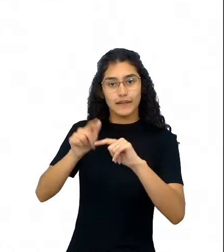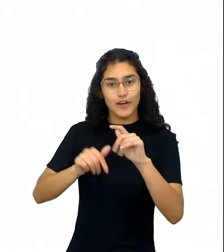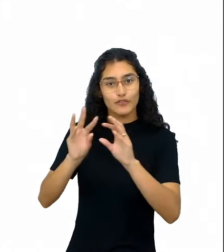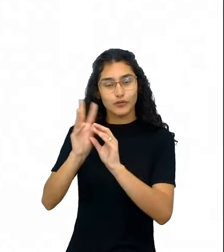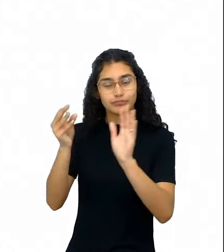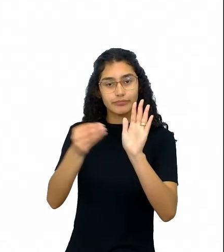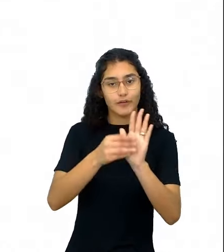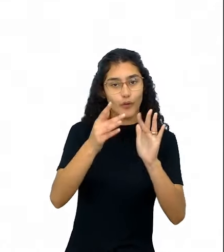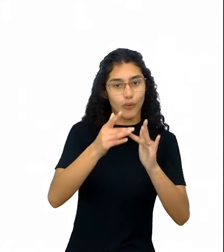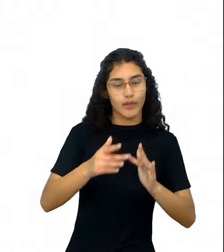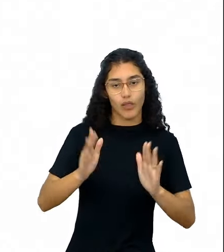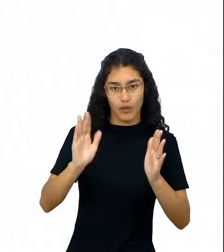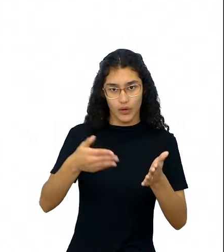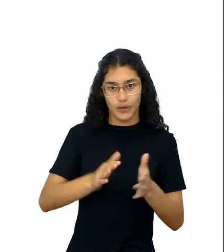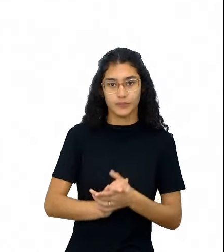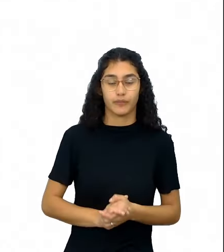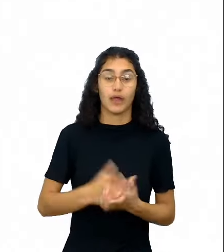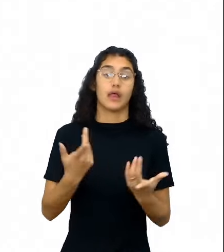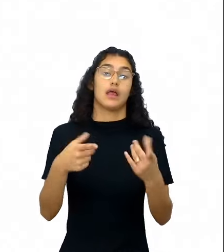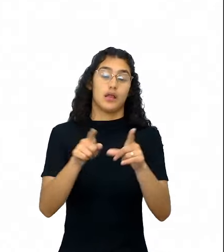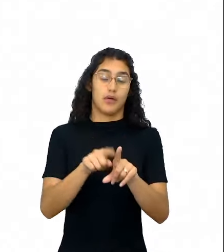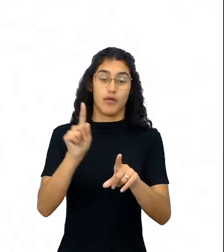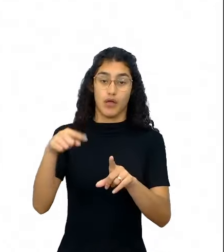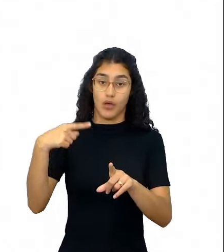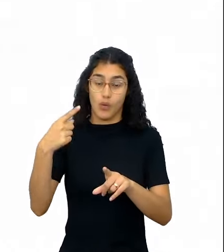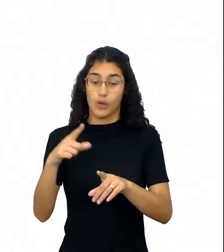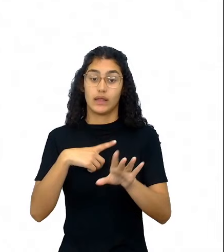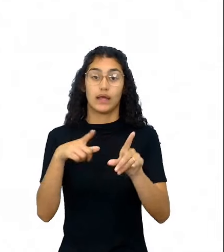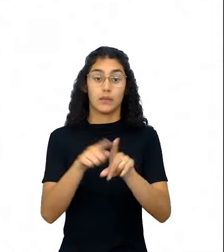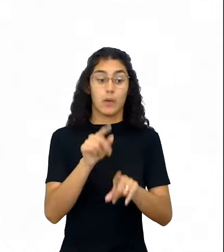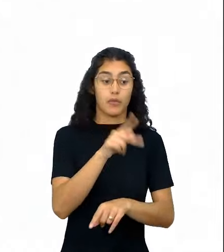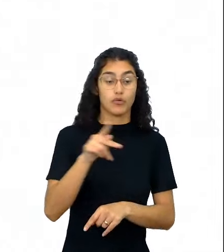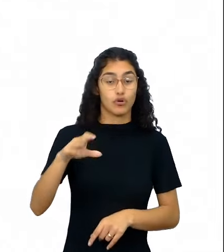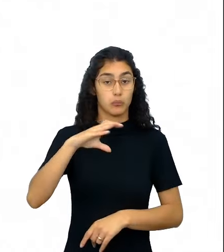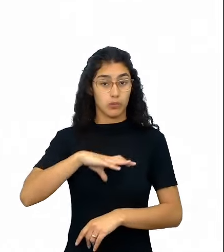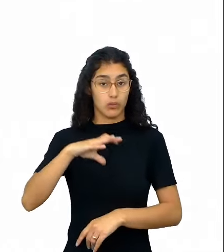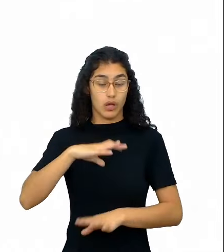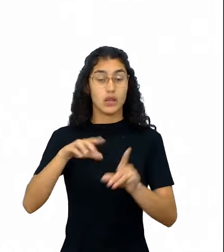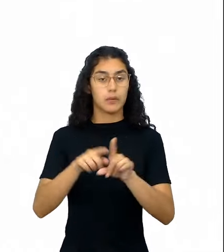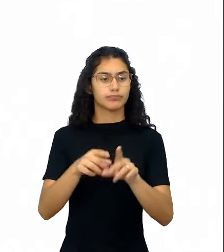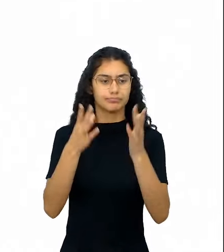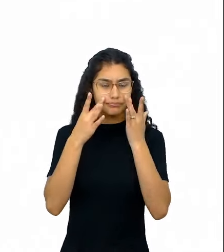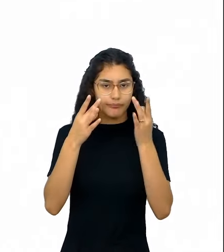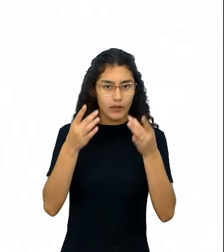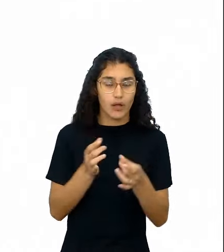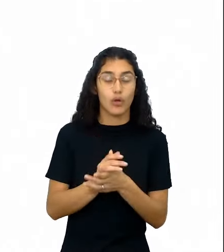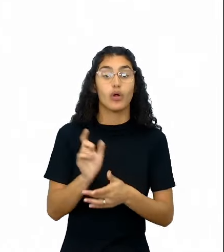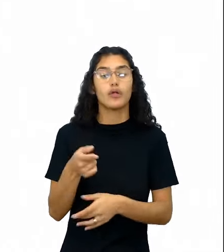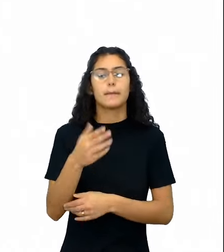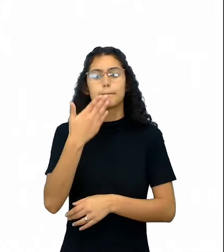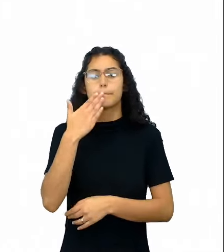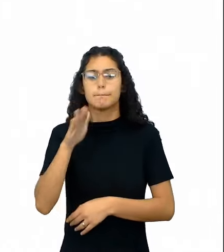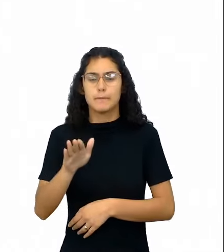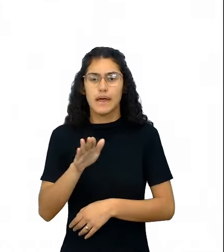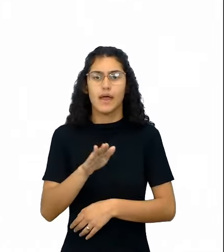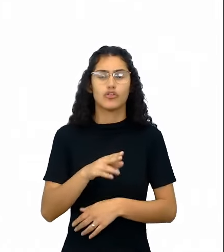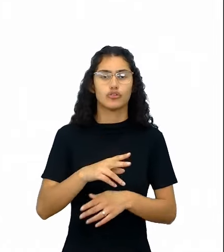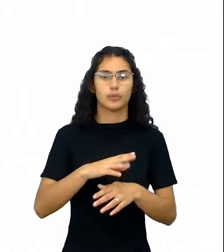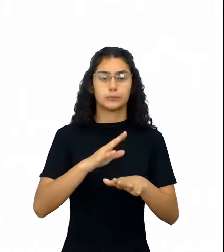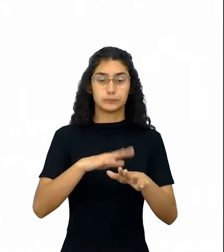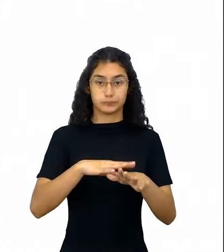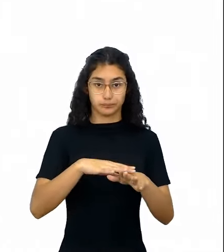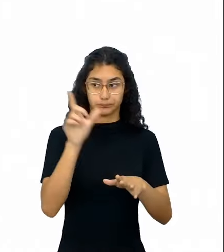em contato agora. E aí vai uma outra indagação, o professor de português está sempre ali, quando você pede para que o leitor